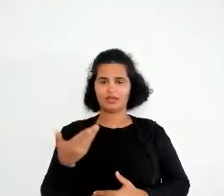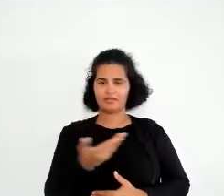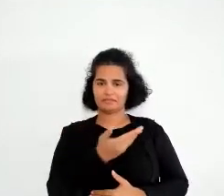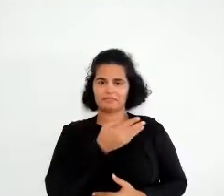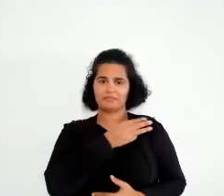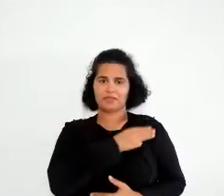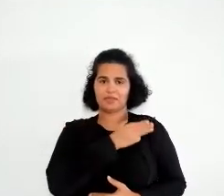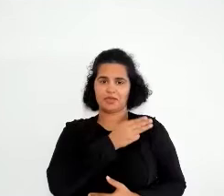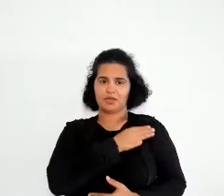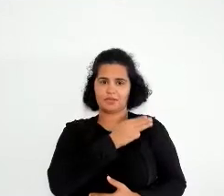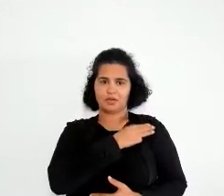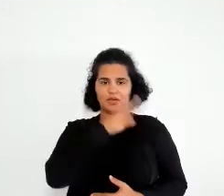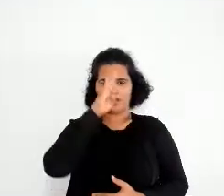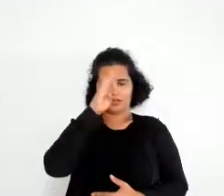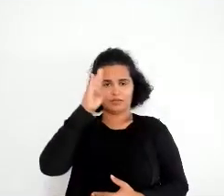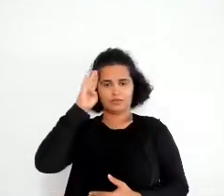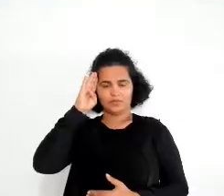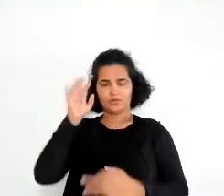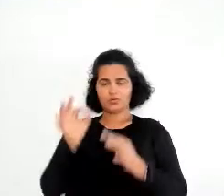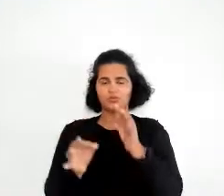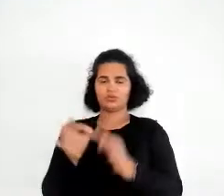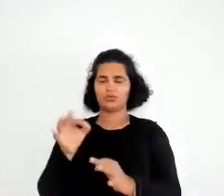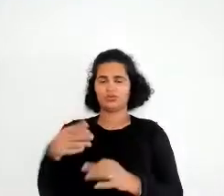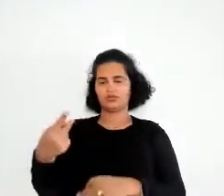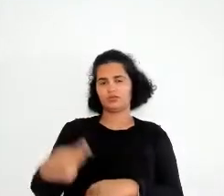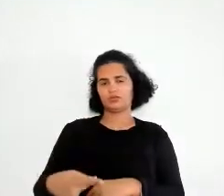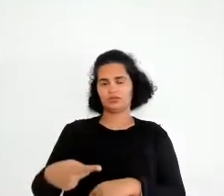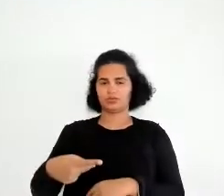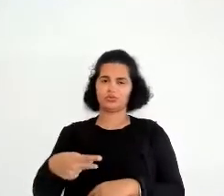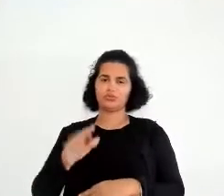Letras Jurídicas aqui do Estado.